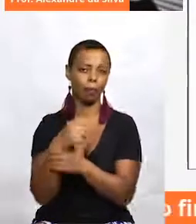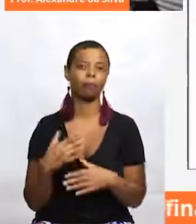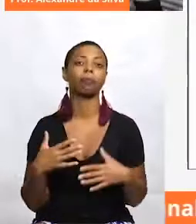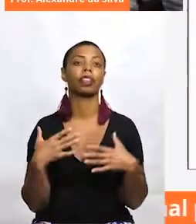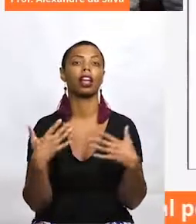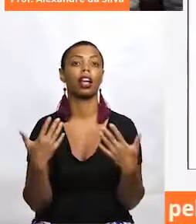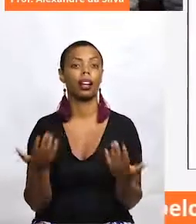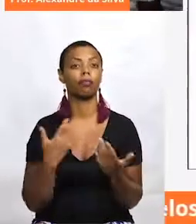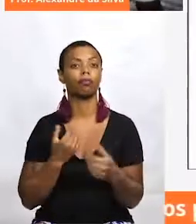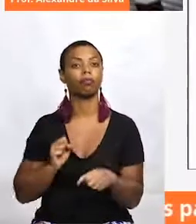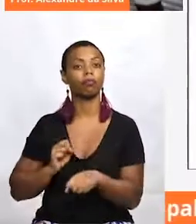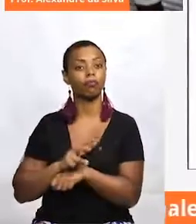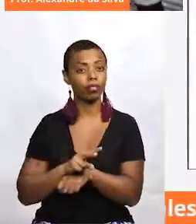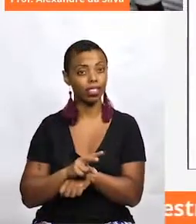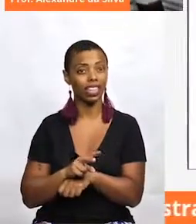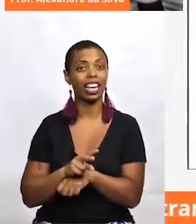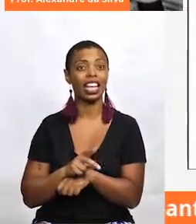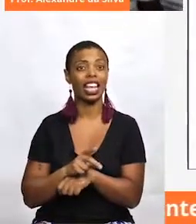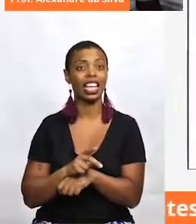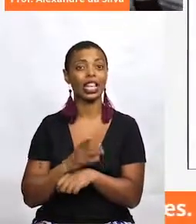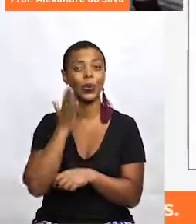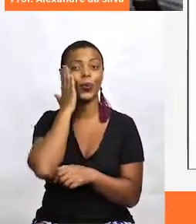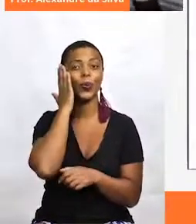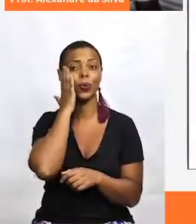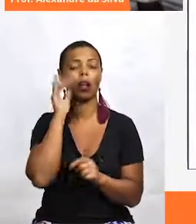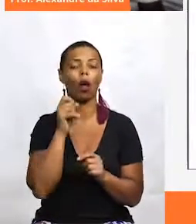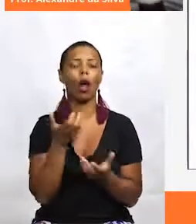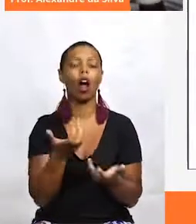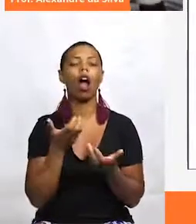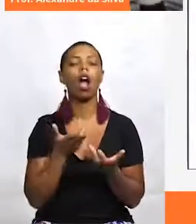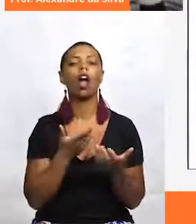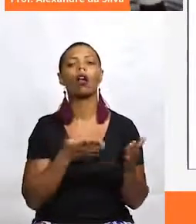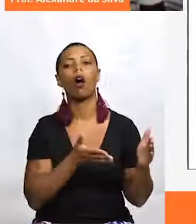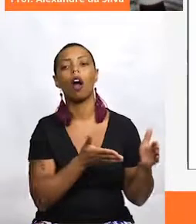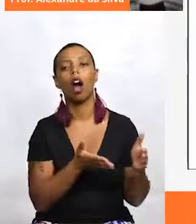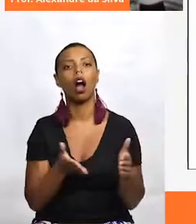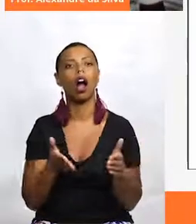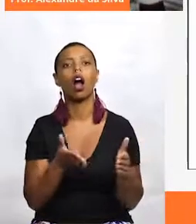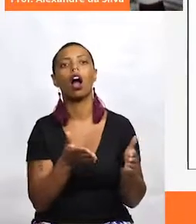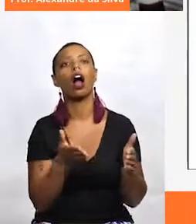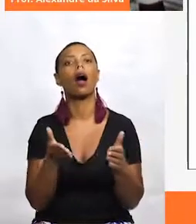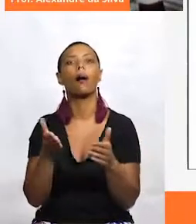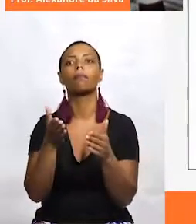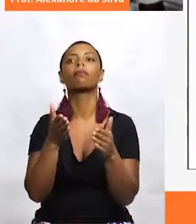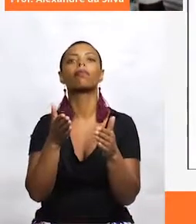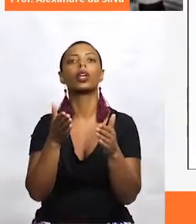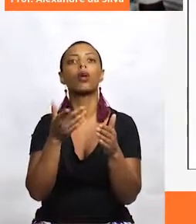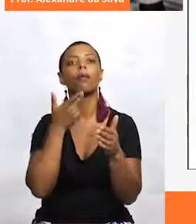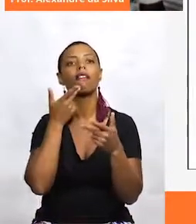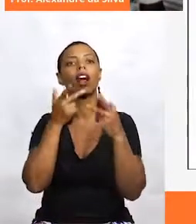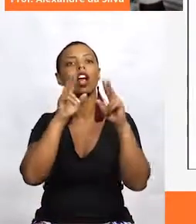entrei já sabendo o que eu queria, que era trilhar para o caminho do envelhecimento.